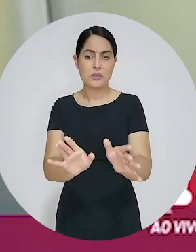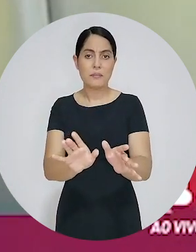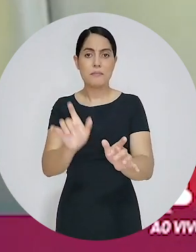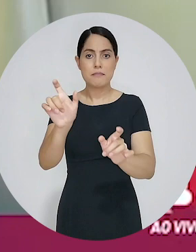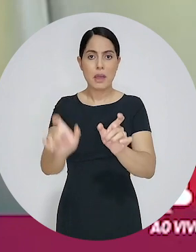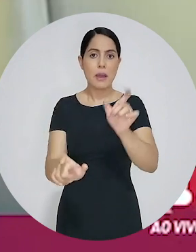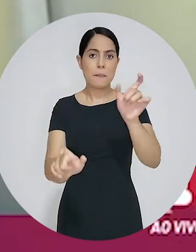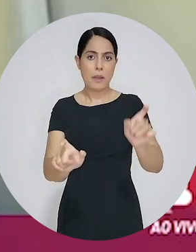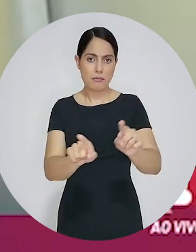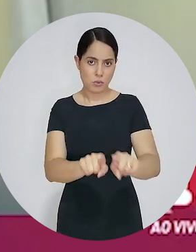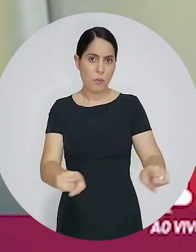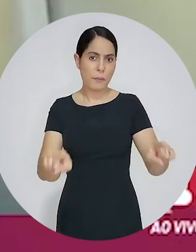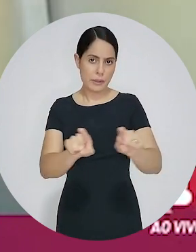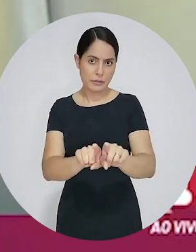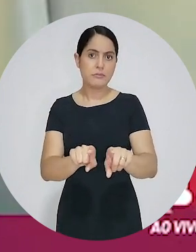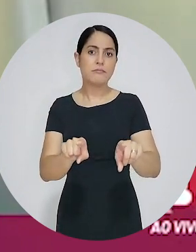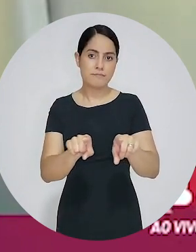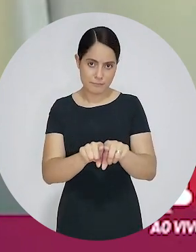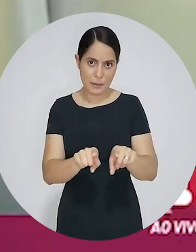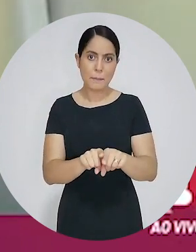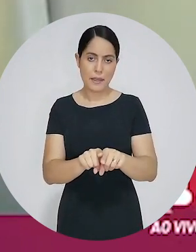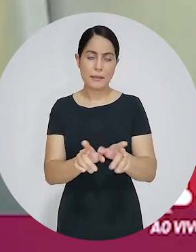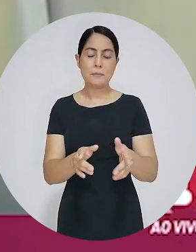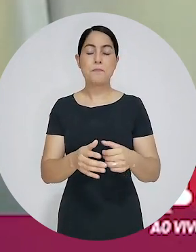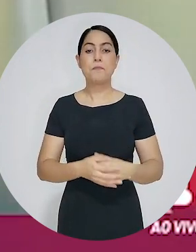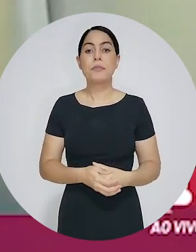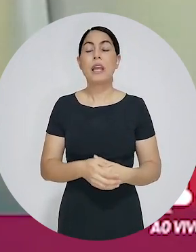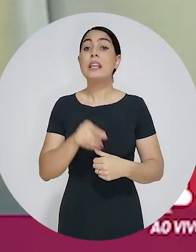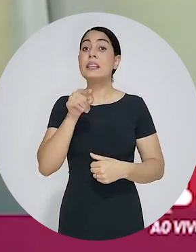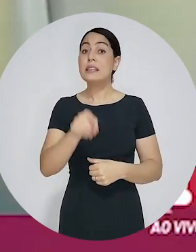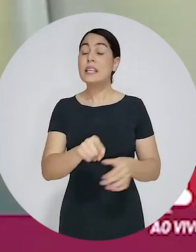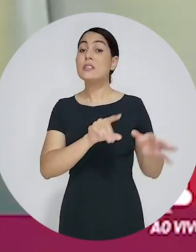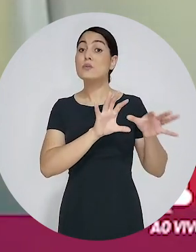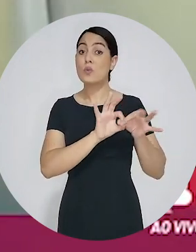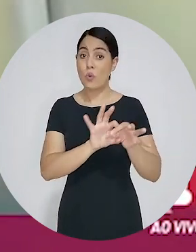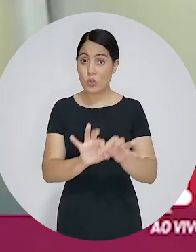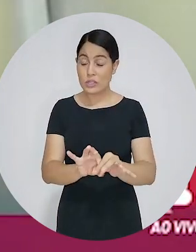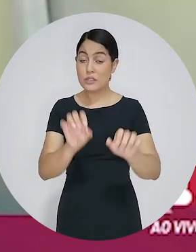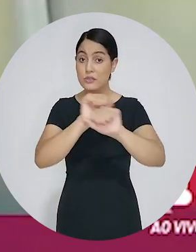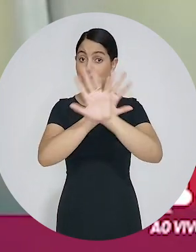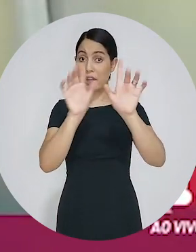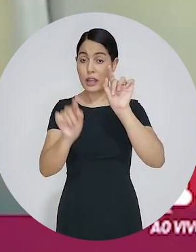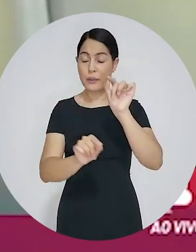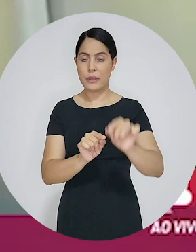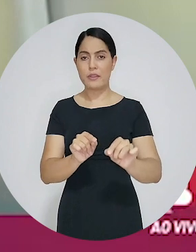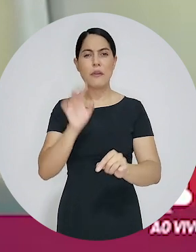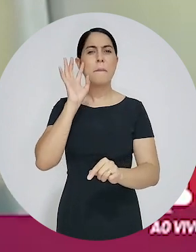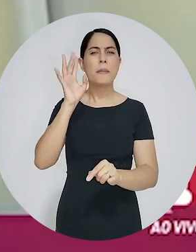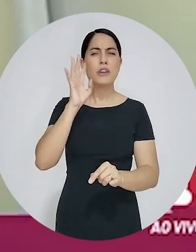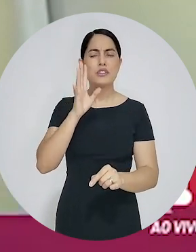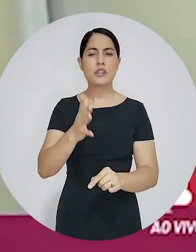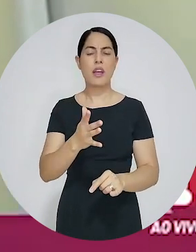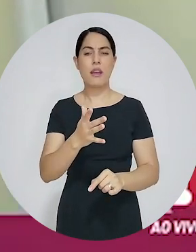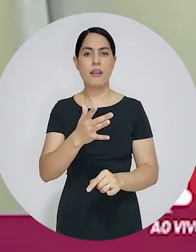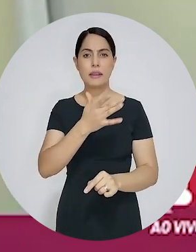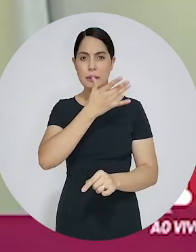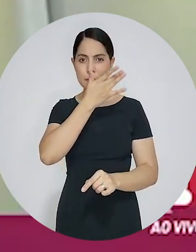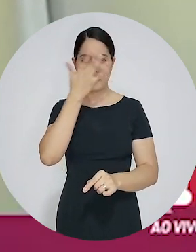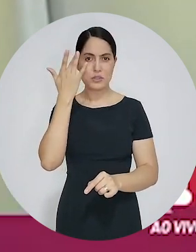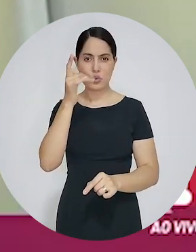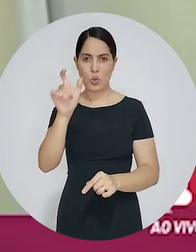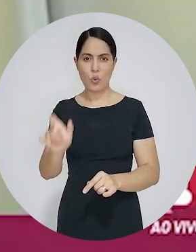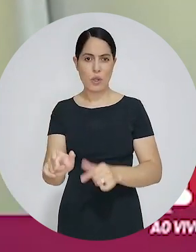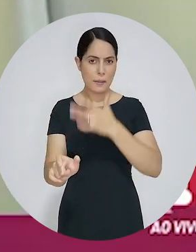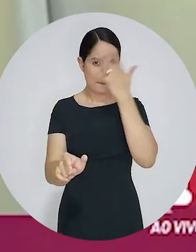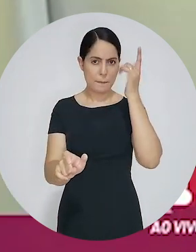né? Não só casados, mas também companheiros. Ora, fica clara nessa hipótese quando não há mais